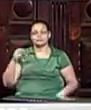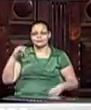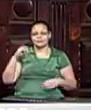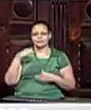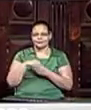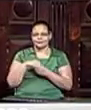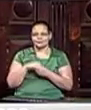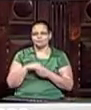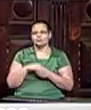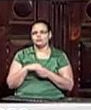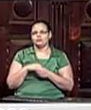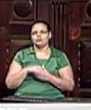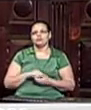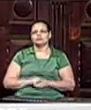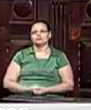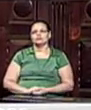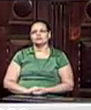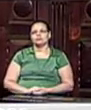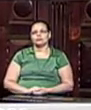interno,